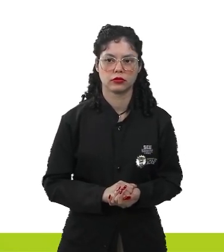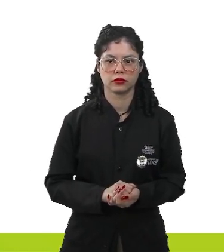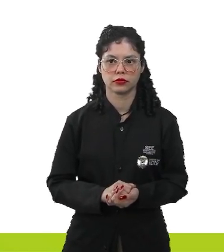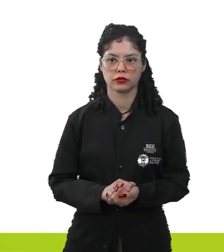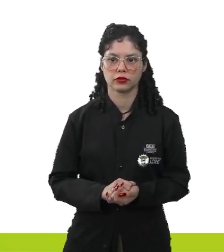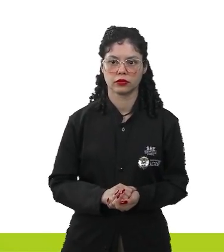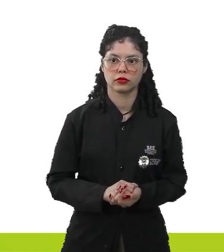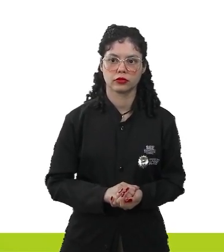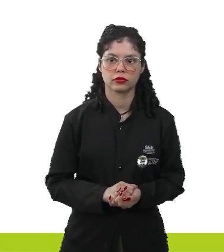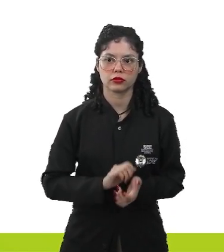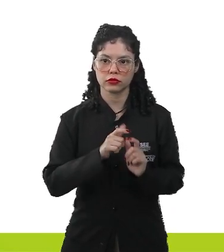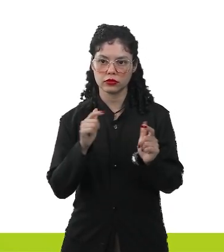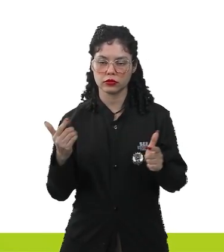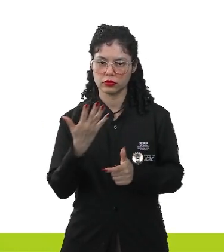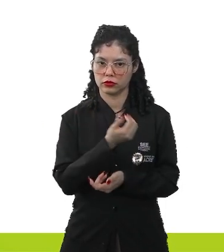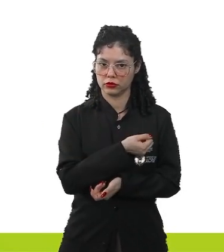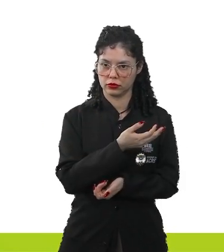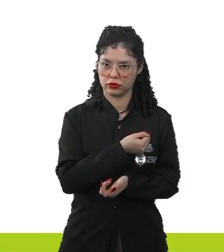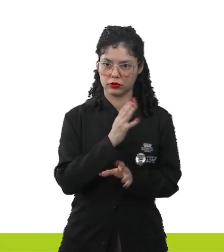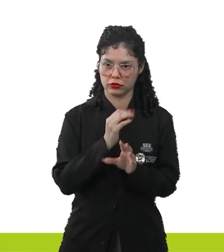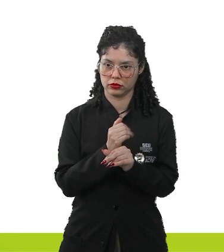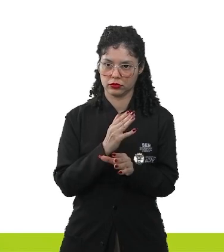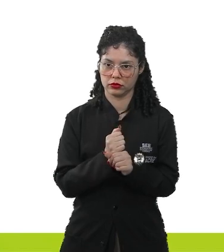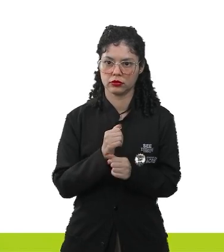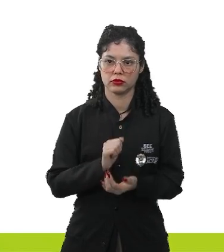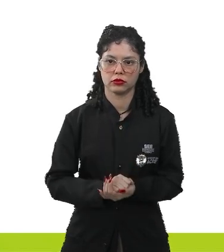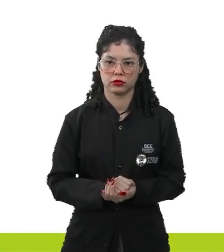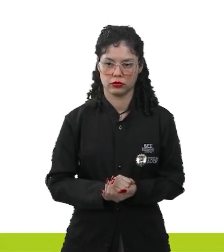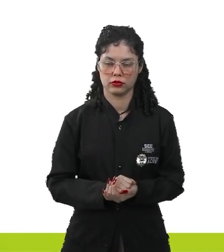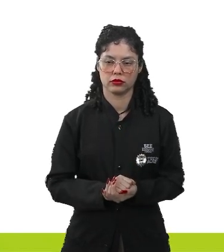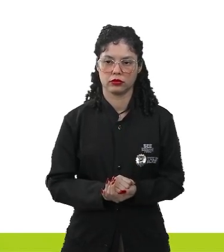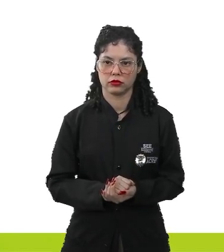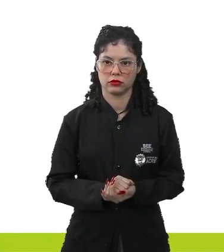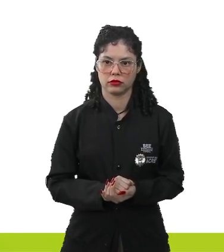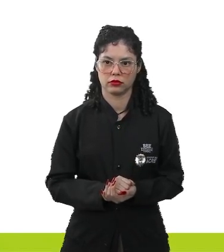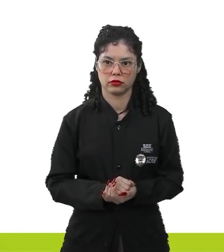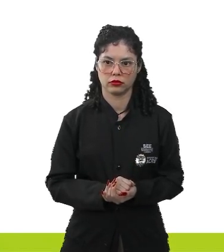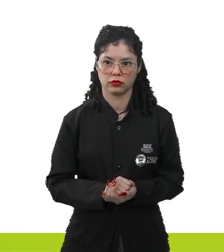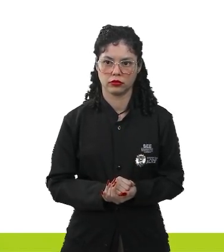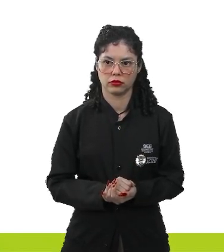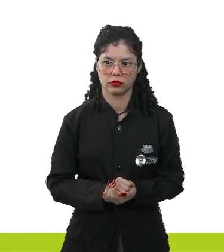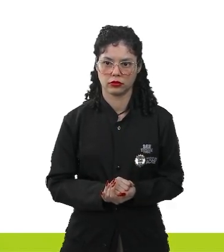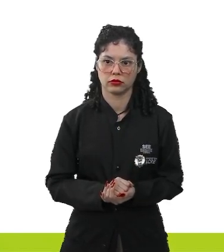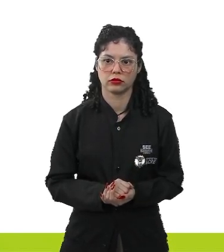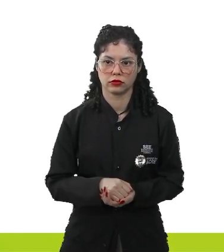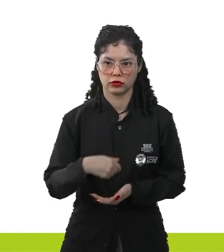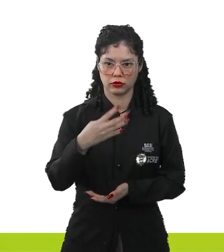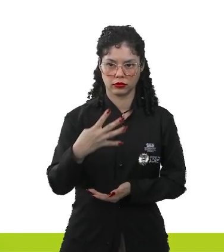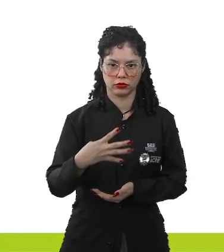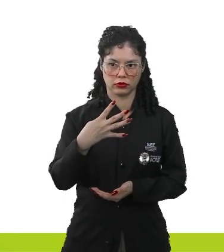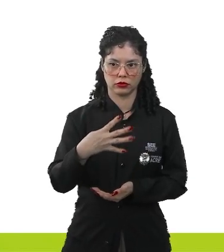no na segunda maior soma, 5 e 3.